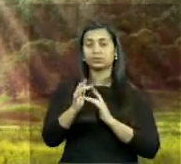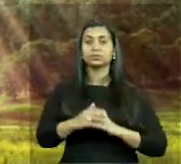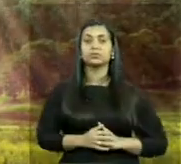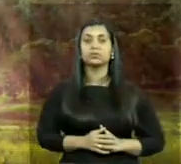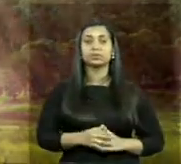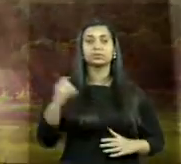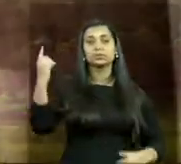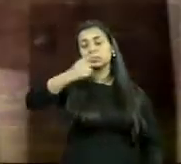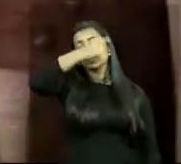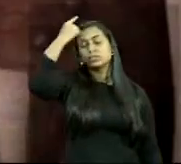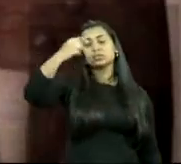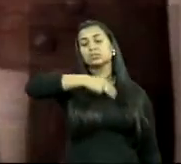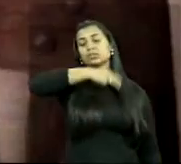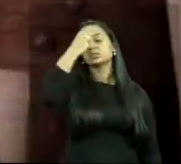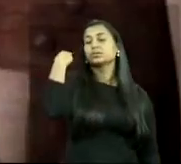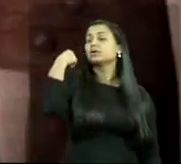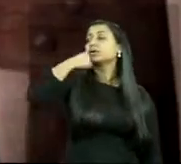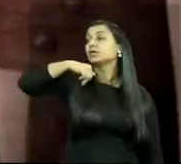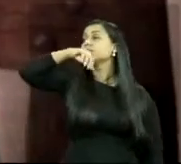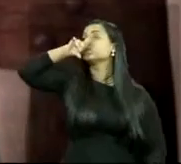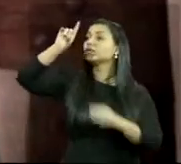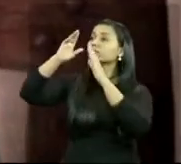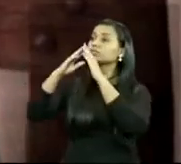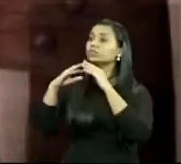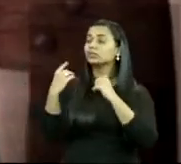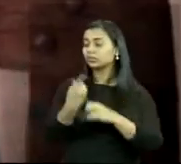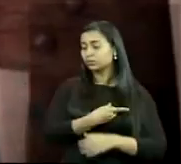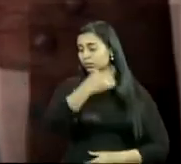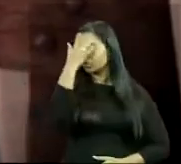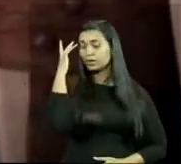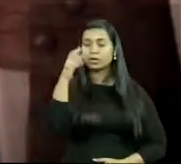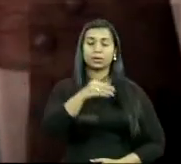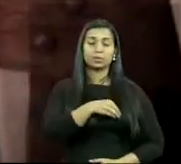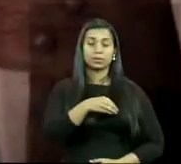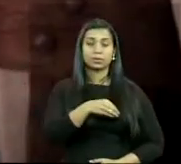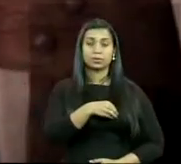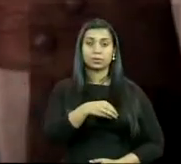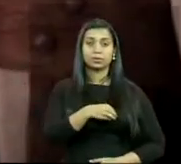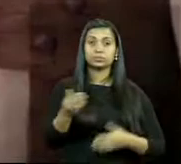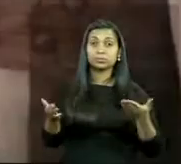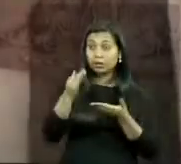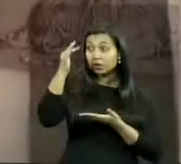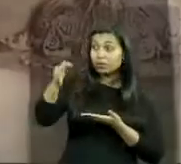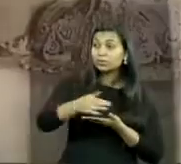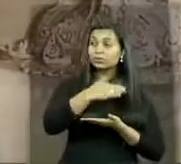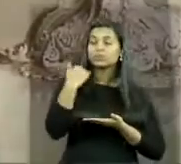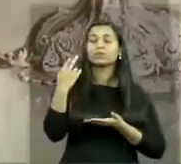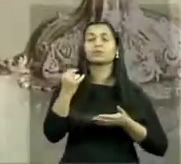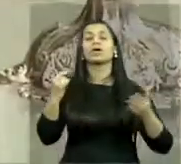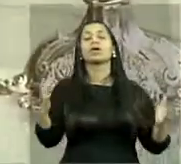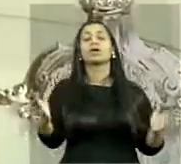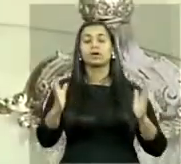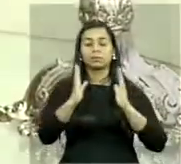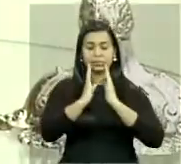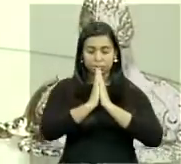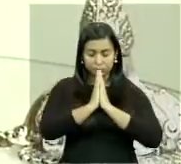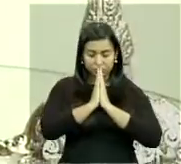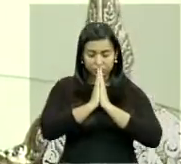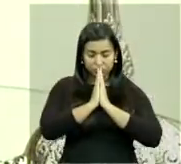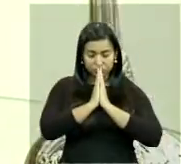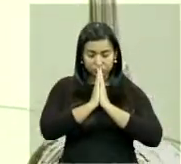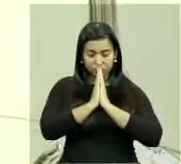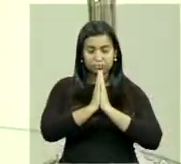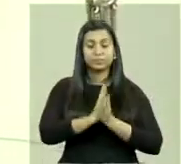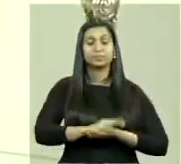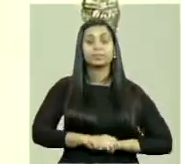vosso ventre, Jesus. Santa Maria, Mãe de Deus, rogai por nós, pecadores, agora e na hora